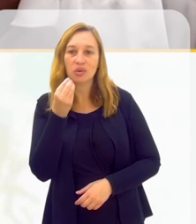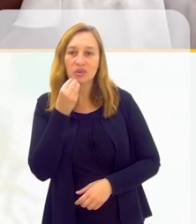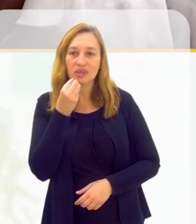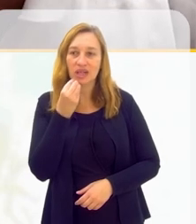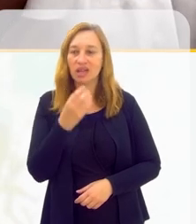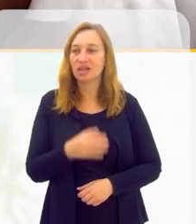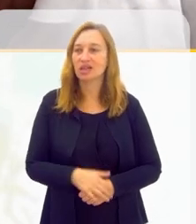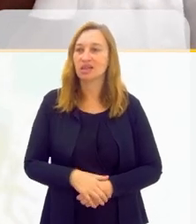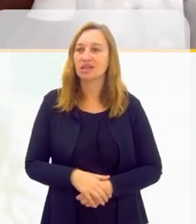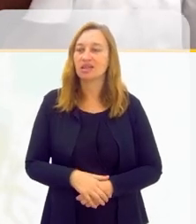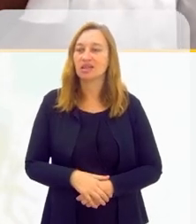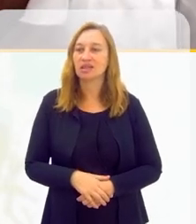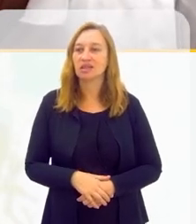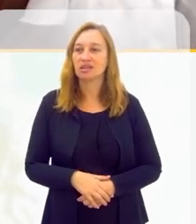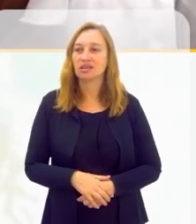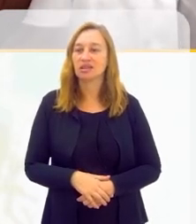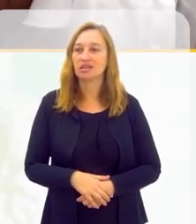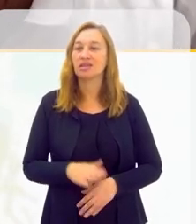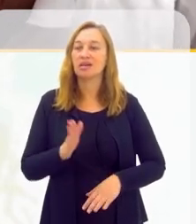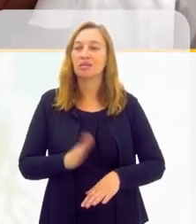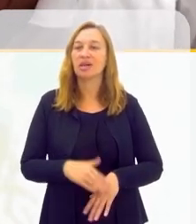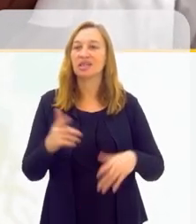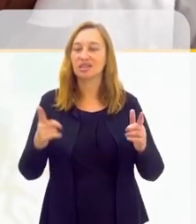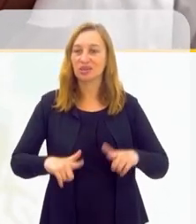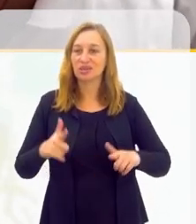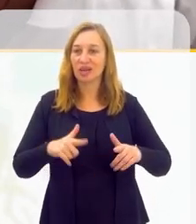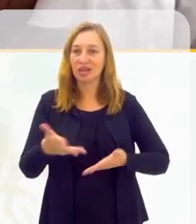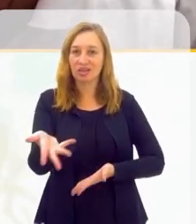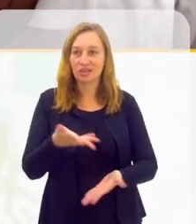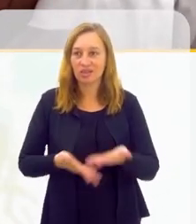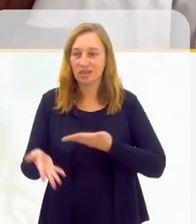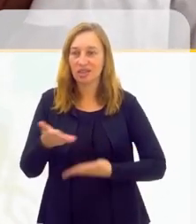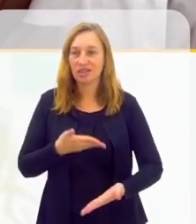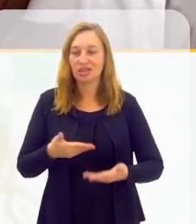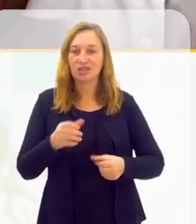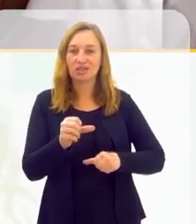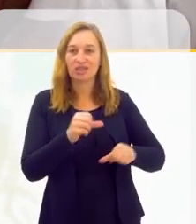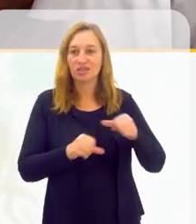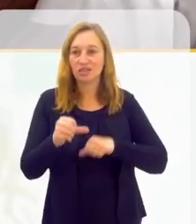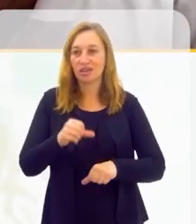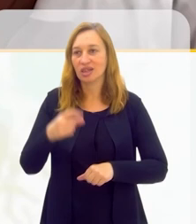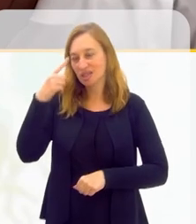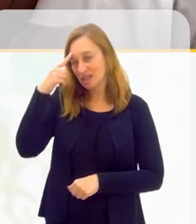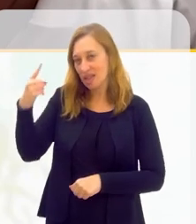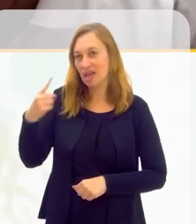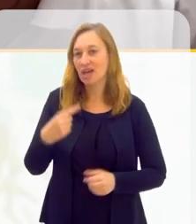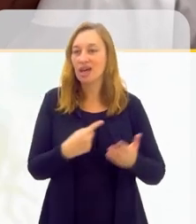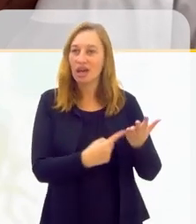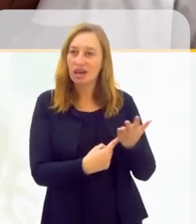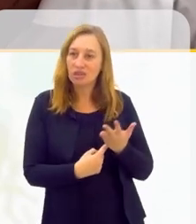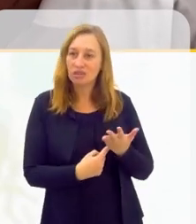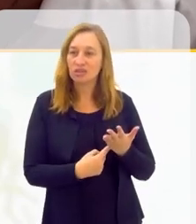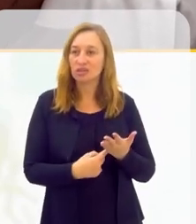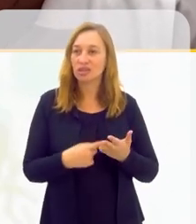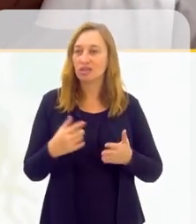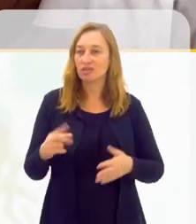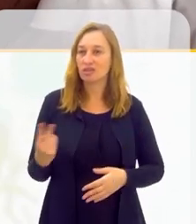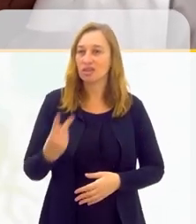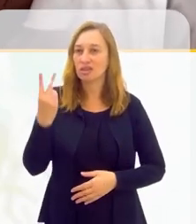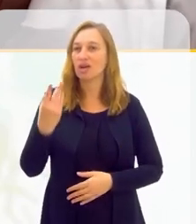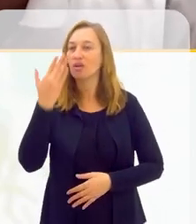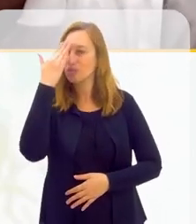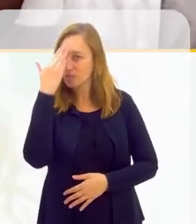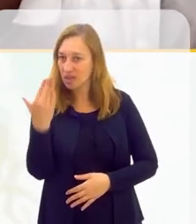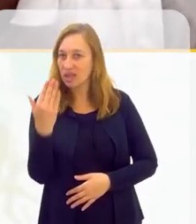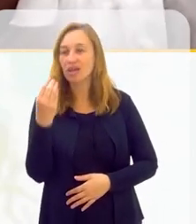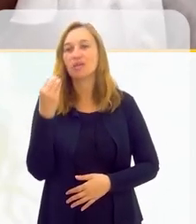oportunidade e por, acima de tudo, por mais este espaço de partilha e de troca de ideias. que nos ajuda sempre a enriquecer. Portanto,